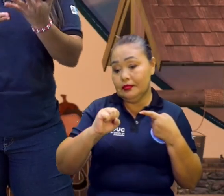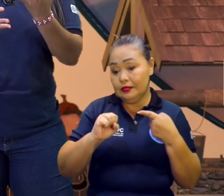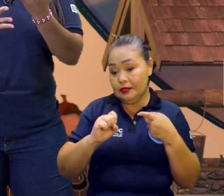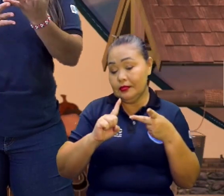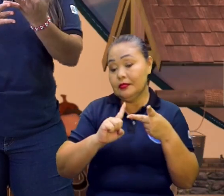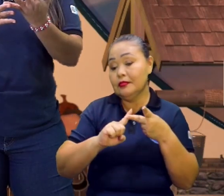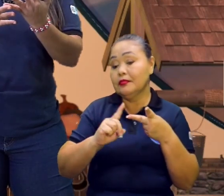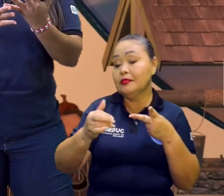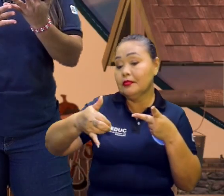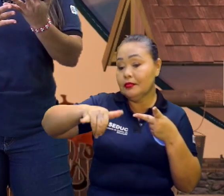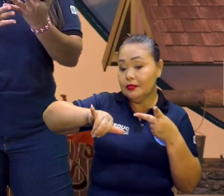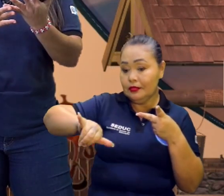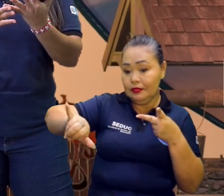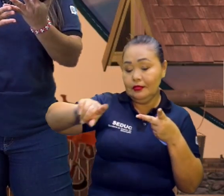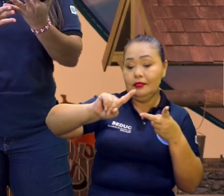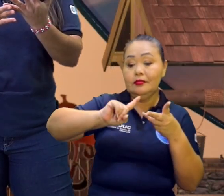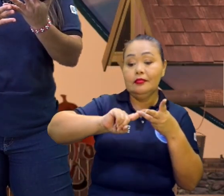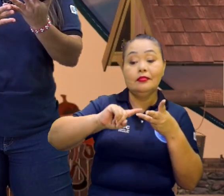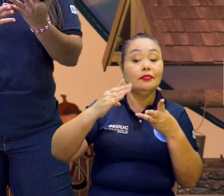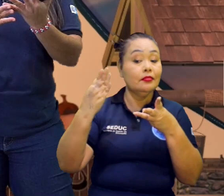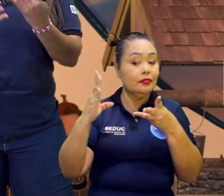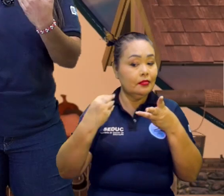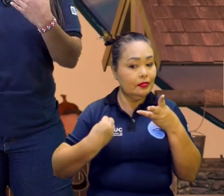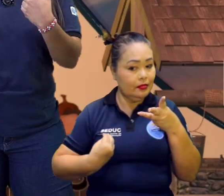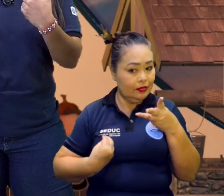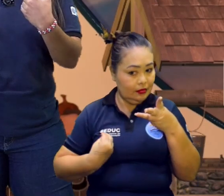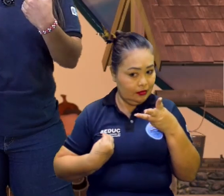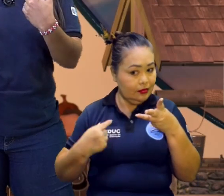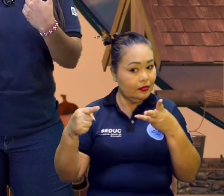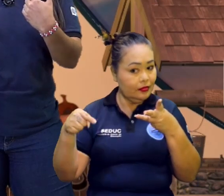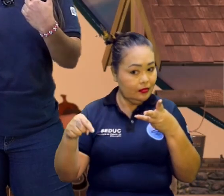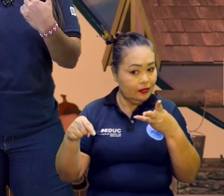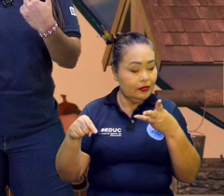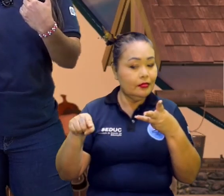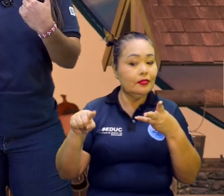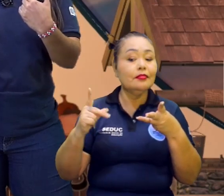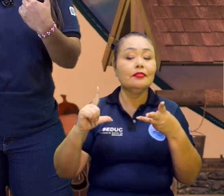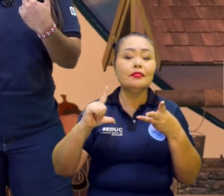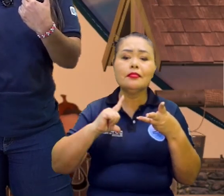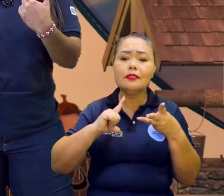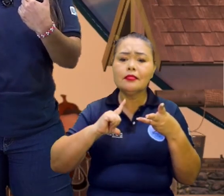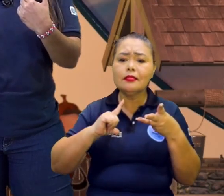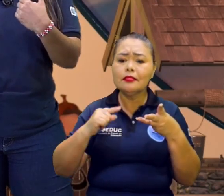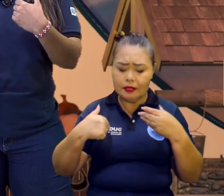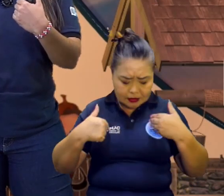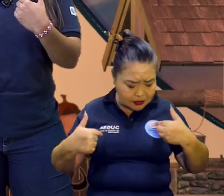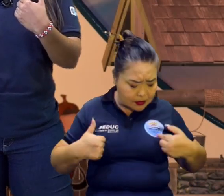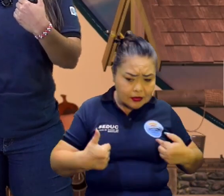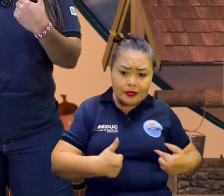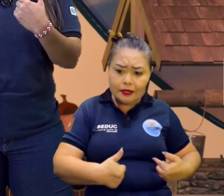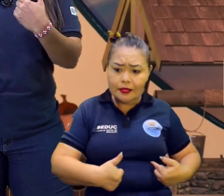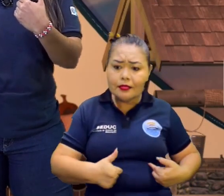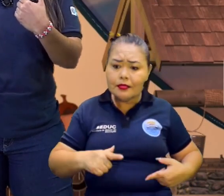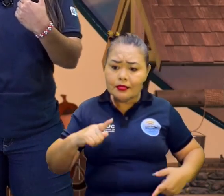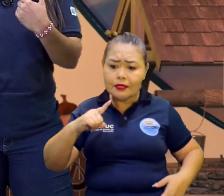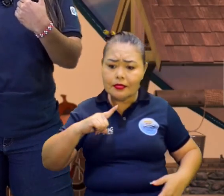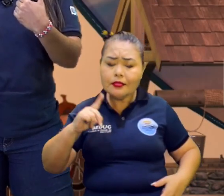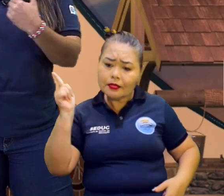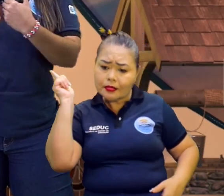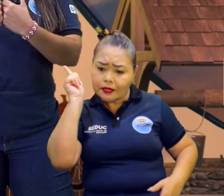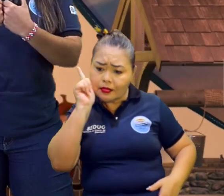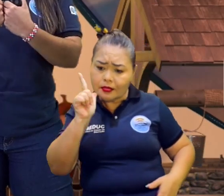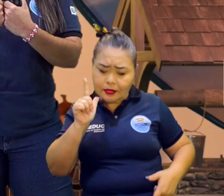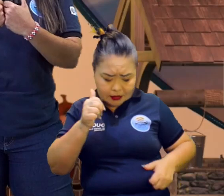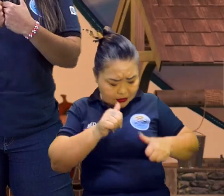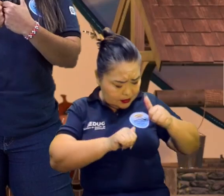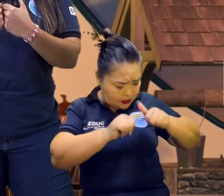químicos e biológicos. A gente tem isso no nosso organismo? Eu consigo fazer todas essas análises